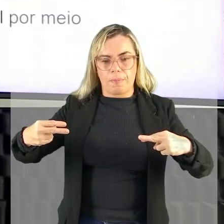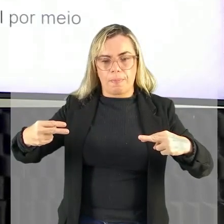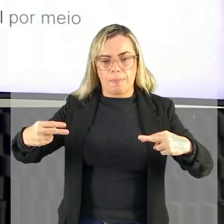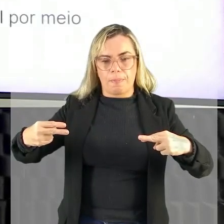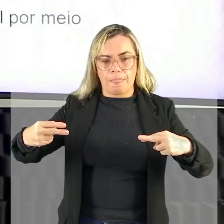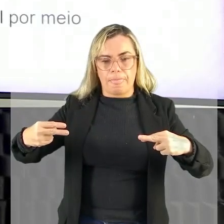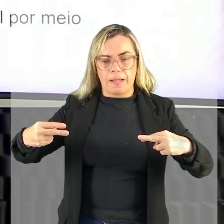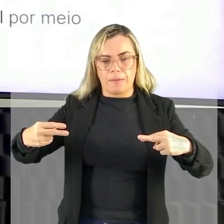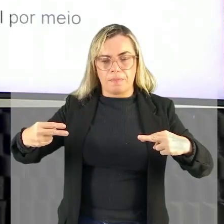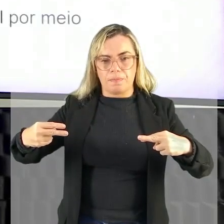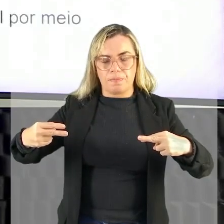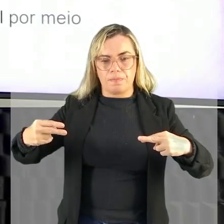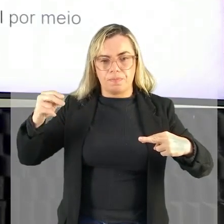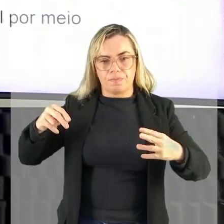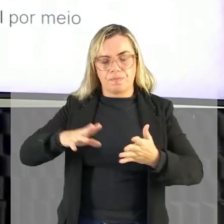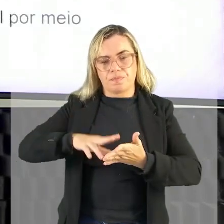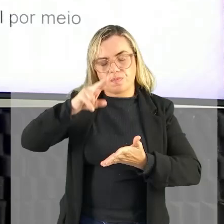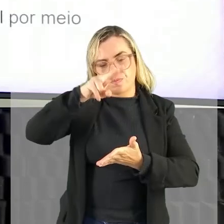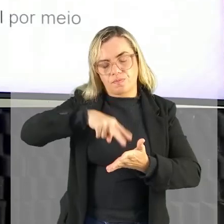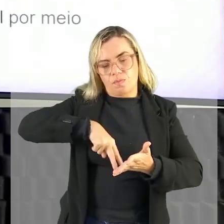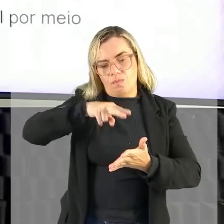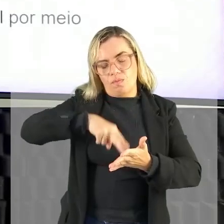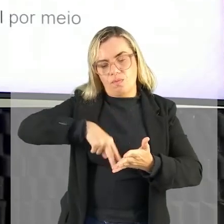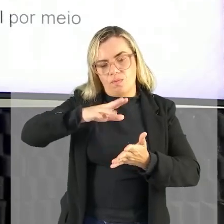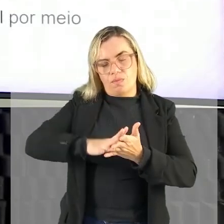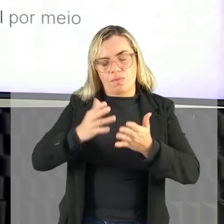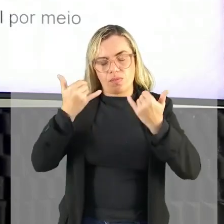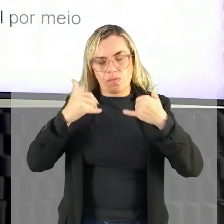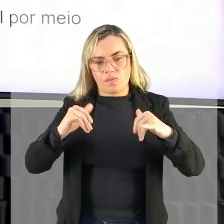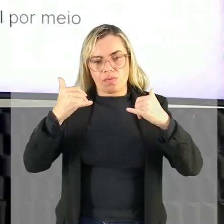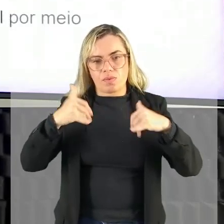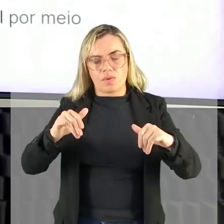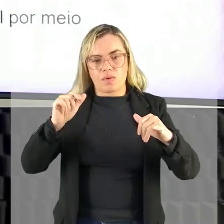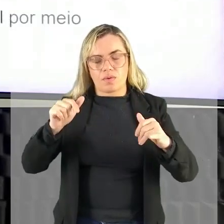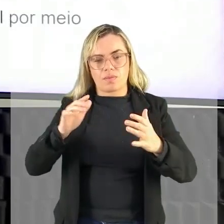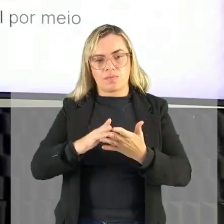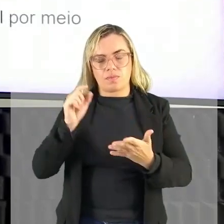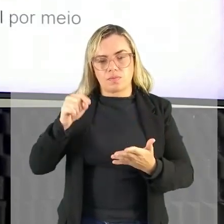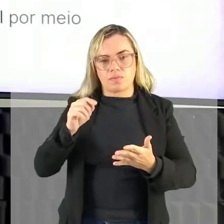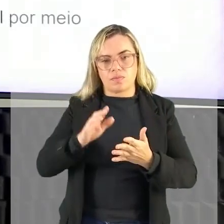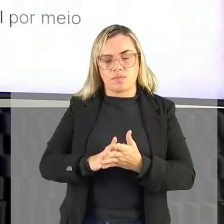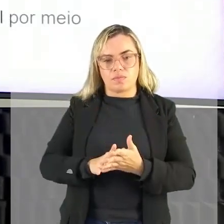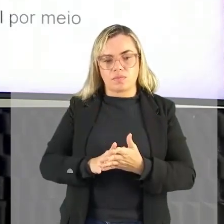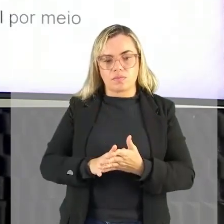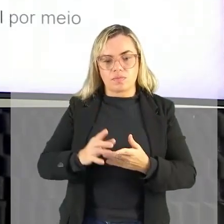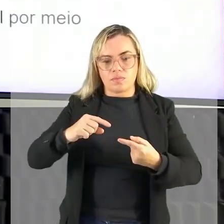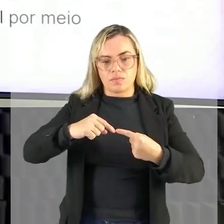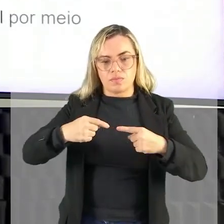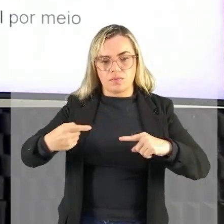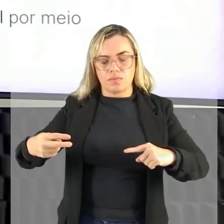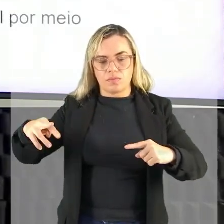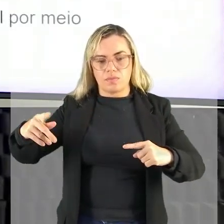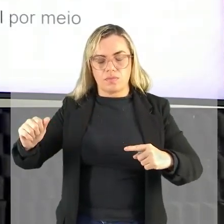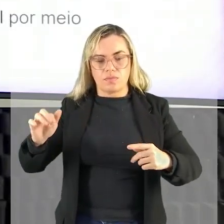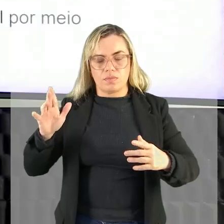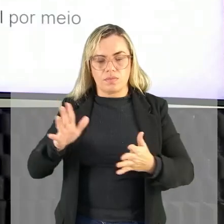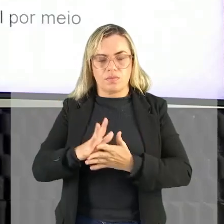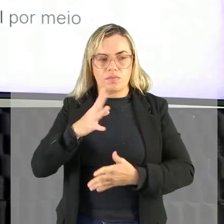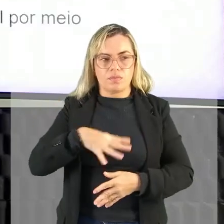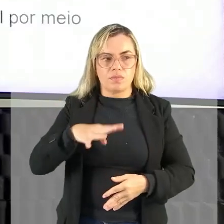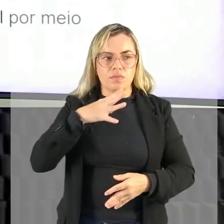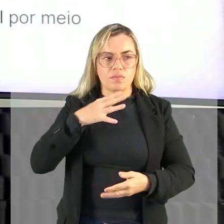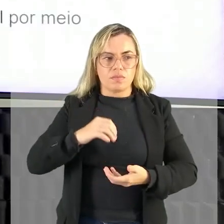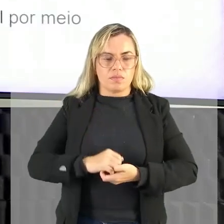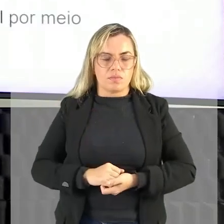vai ser lido, né? E a informação lida vai estar constando dentro de um RNA. Então, a gente conhece a